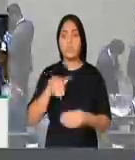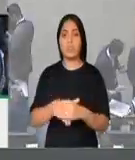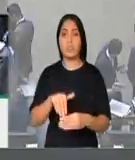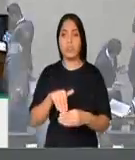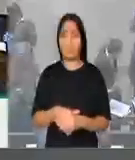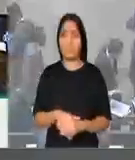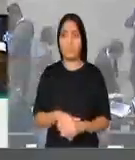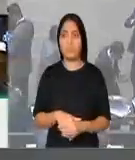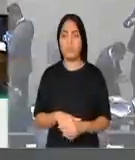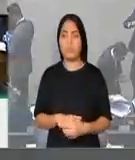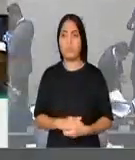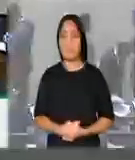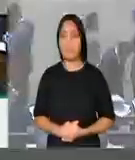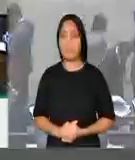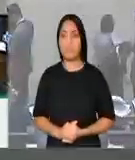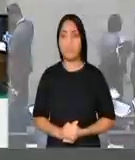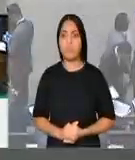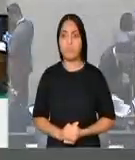partido.